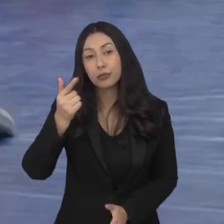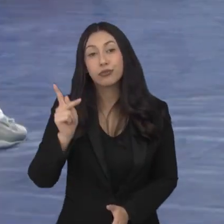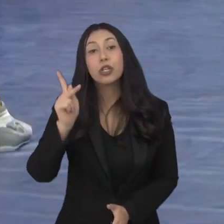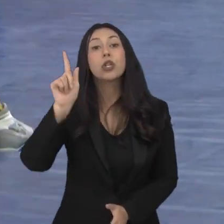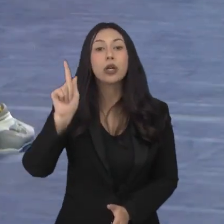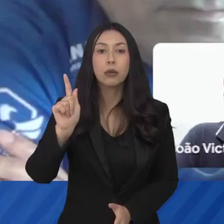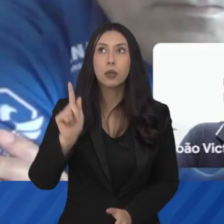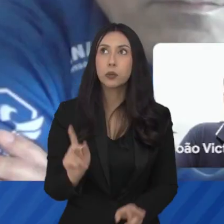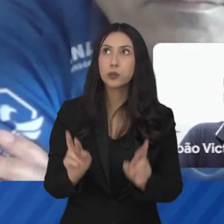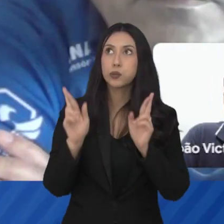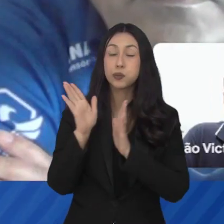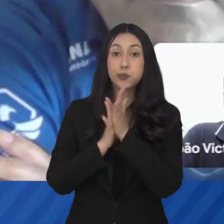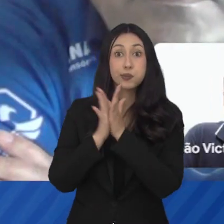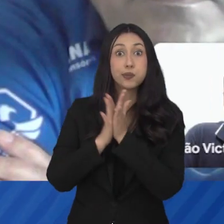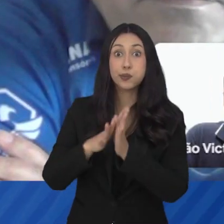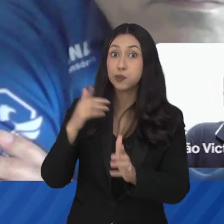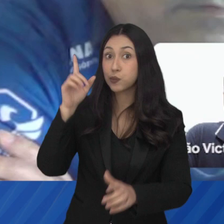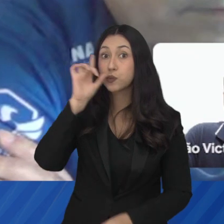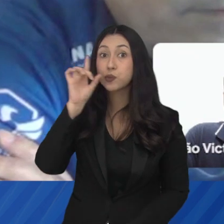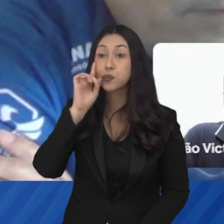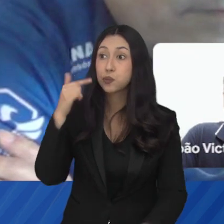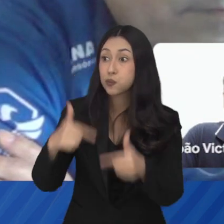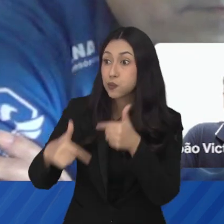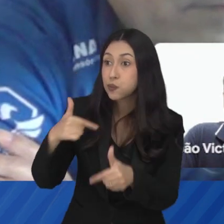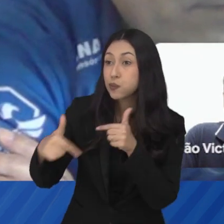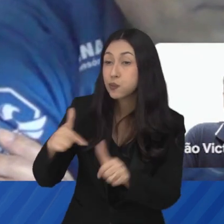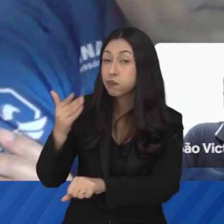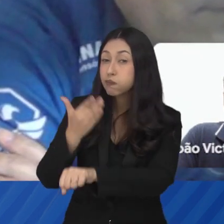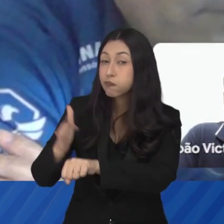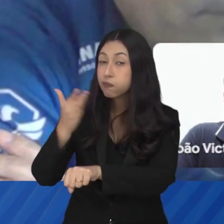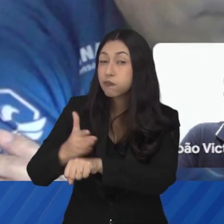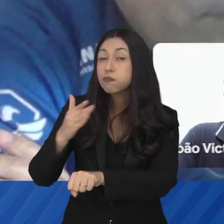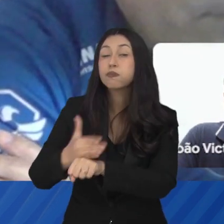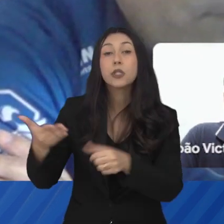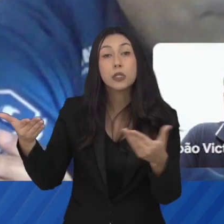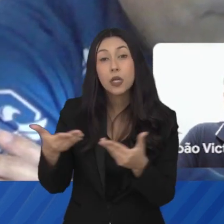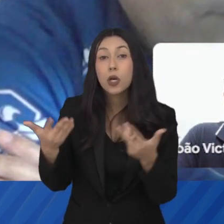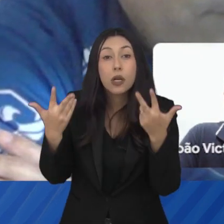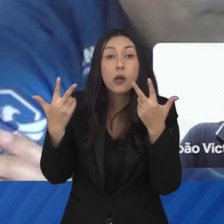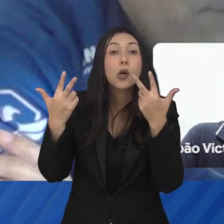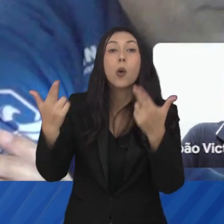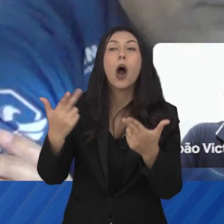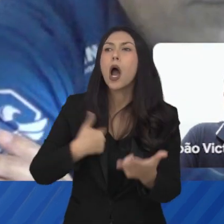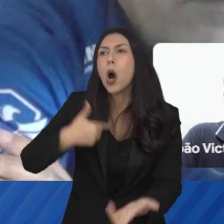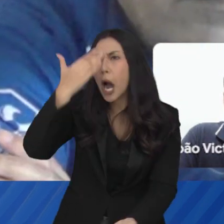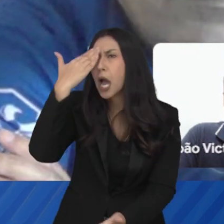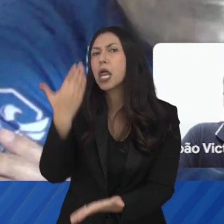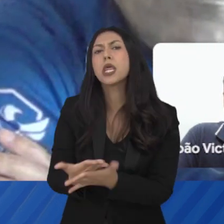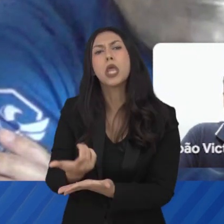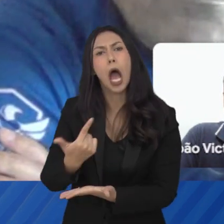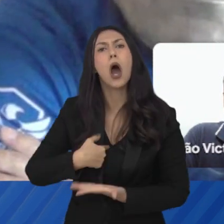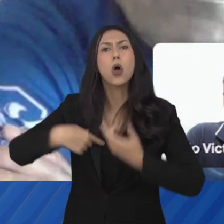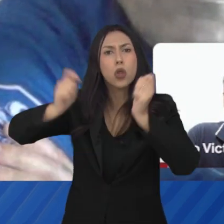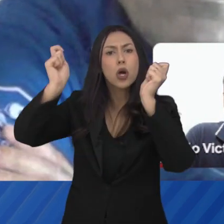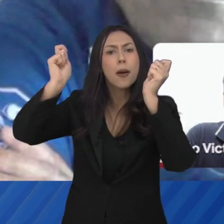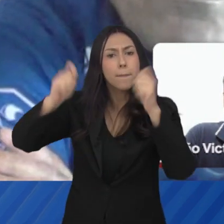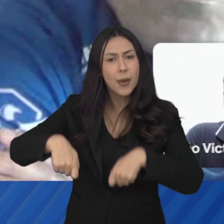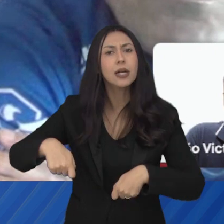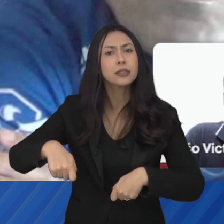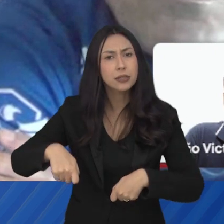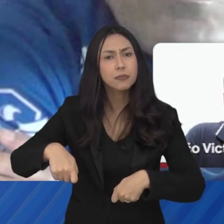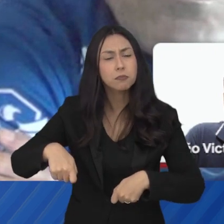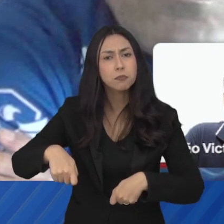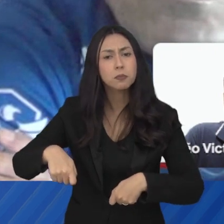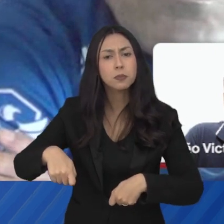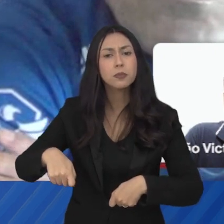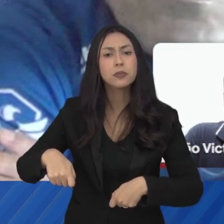62 quilos. A expectativa é sempre a melhor, a gente trabalha muito duro todo dia e não poderia ser diferente, não acreditar que eu tenho capacidade, que eu